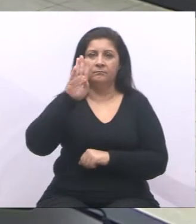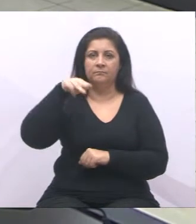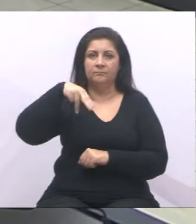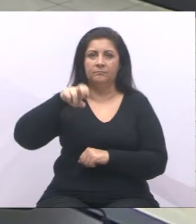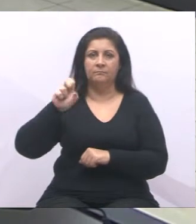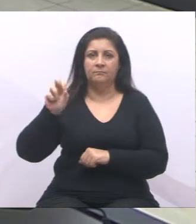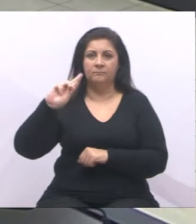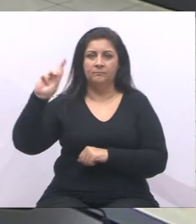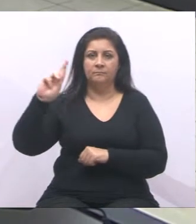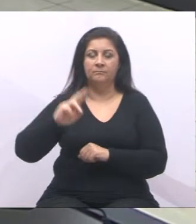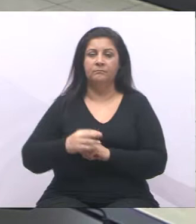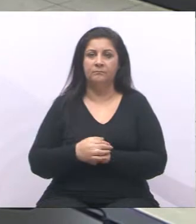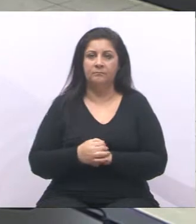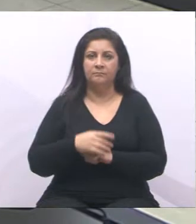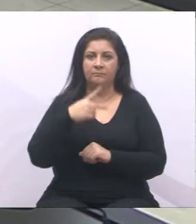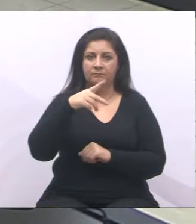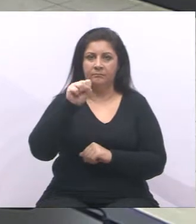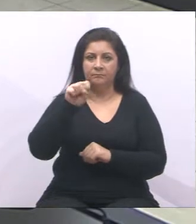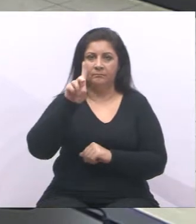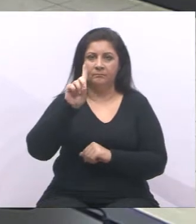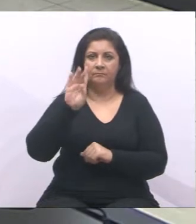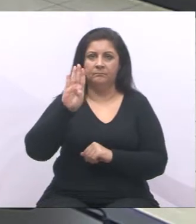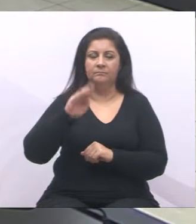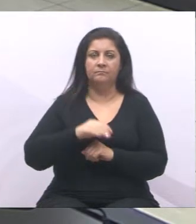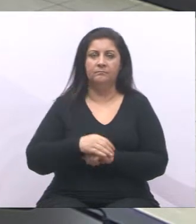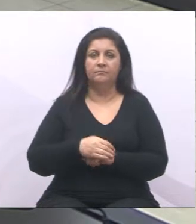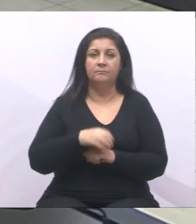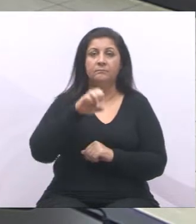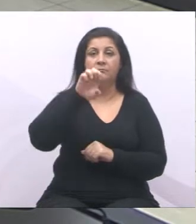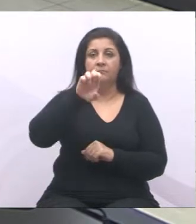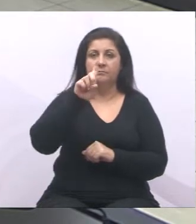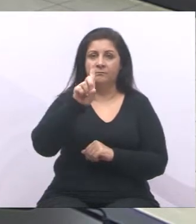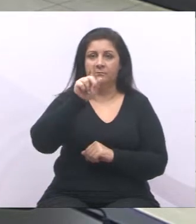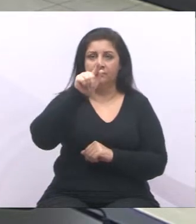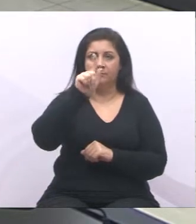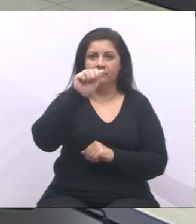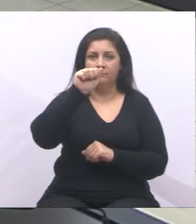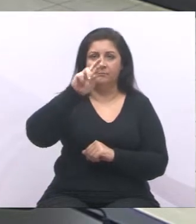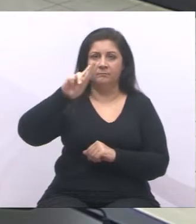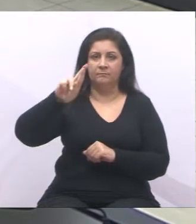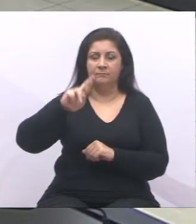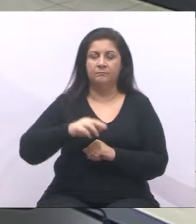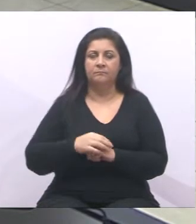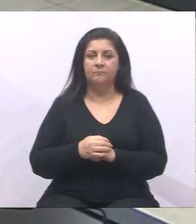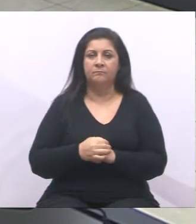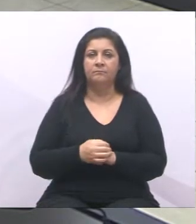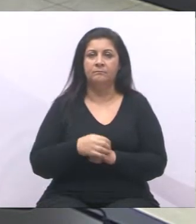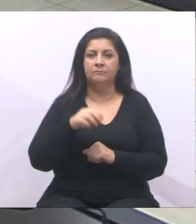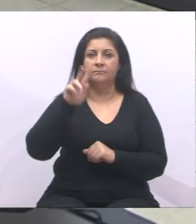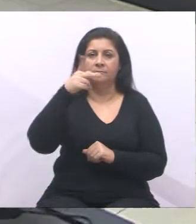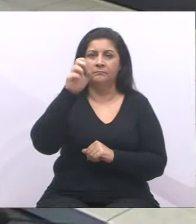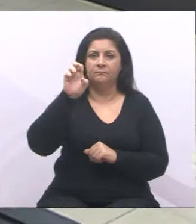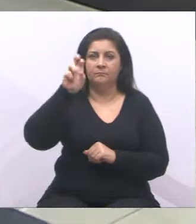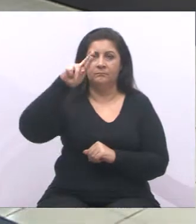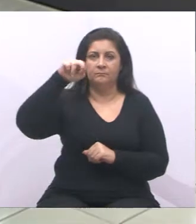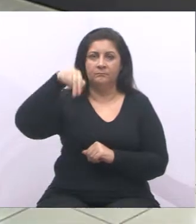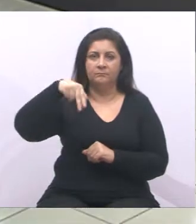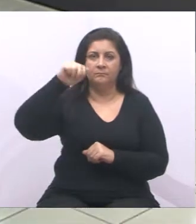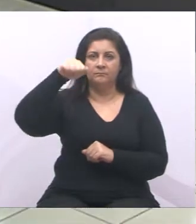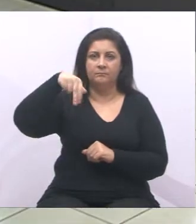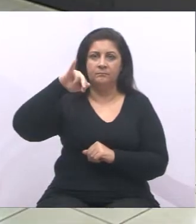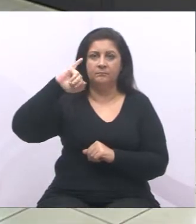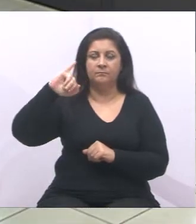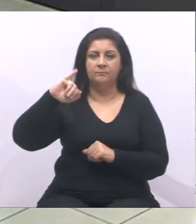Moraes Rosa, do PSDB, Edgar Takashi Sasaki, do Democratas, Hernani José Barreto